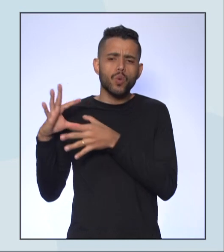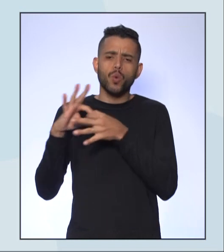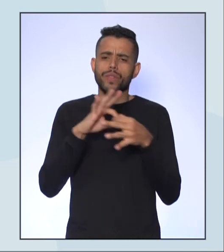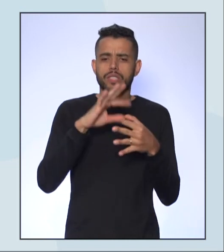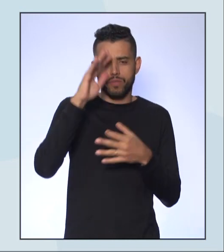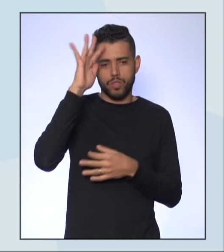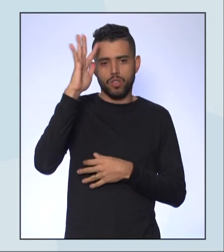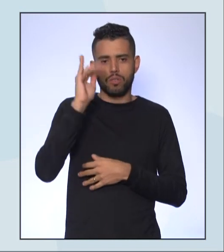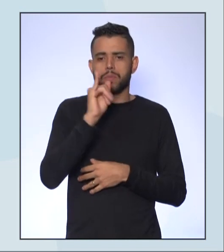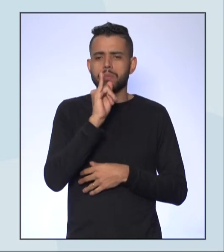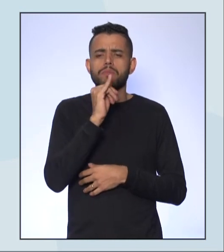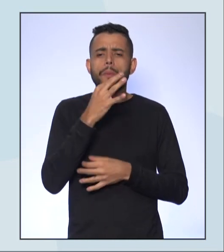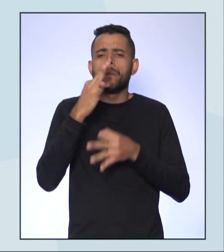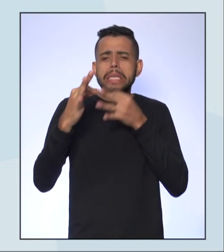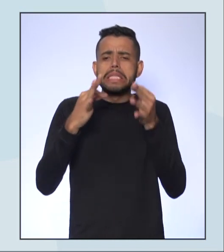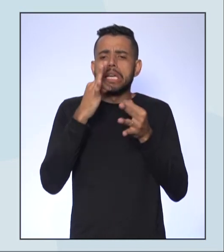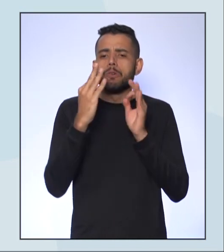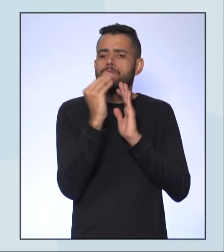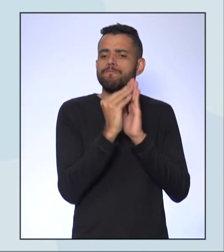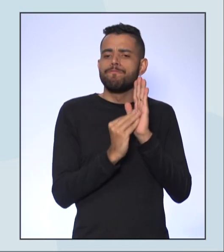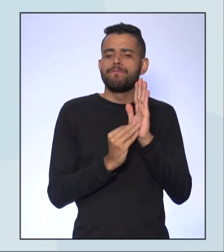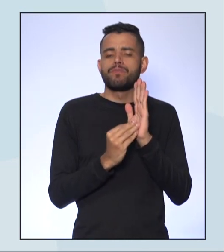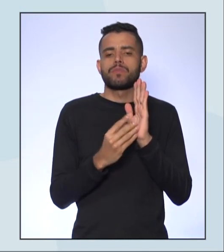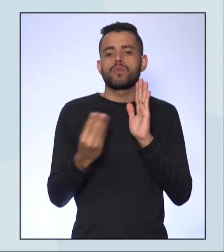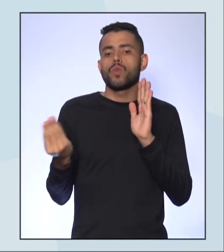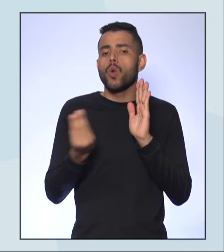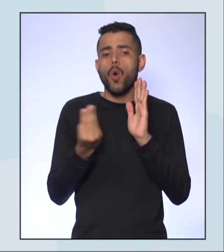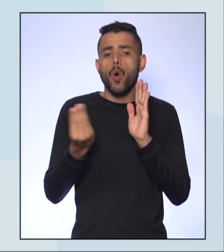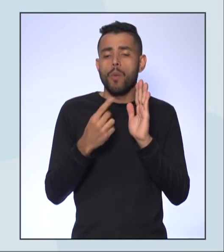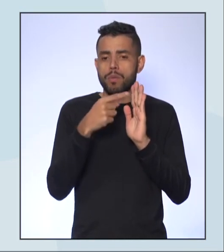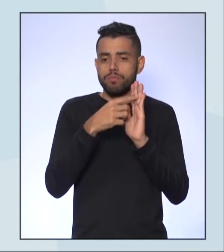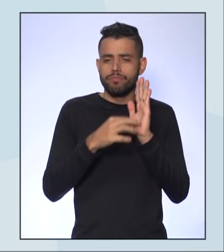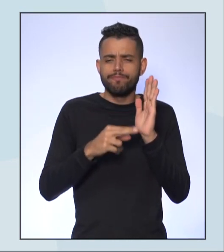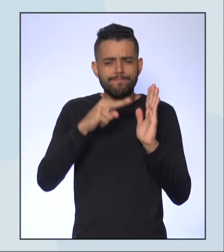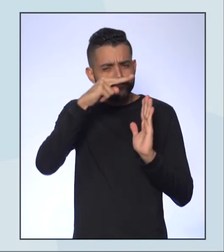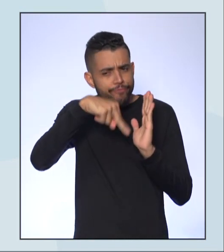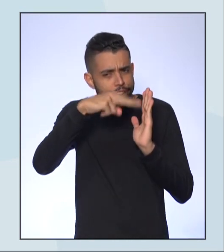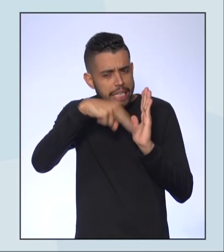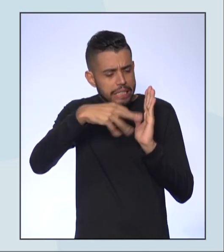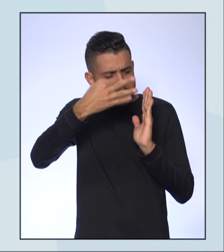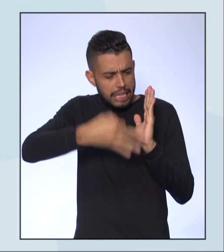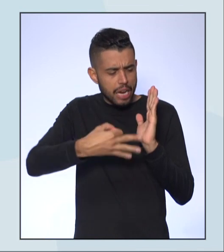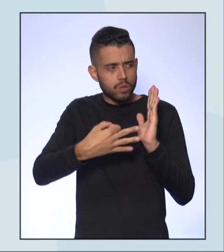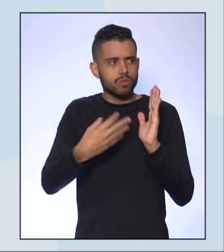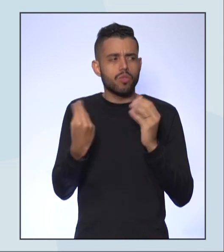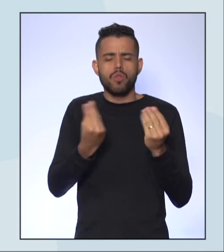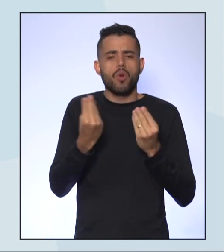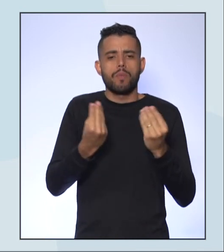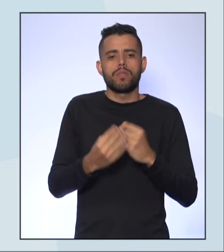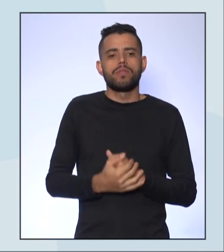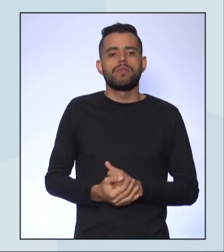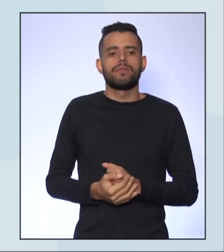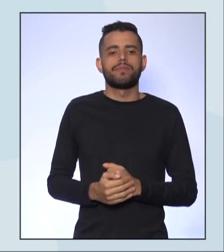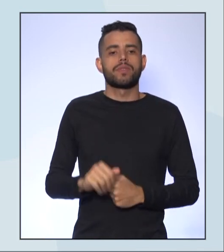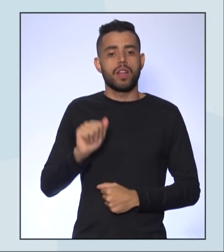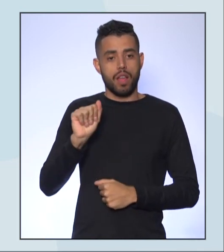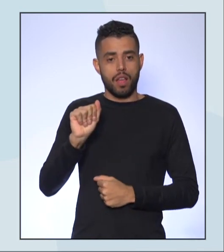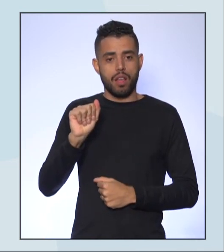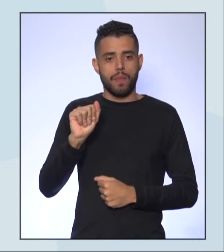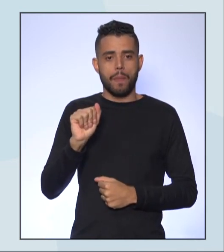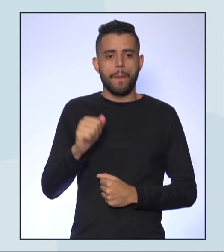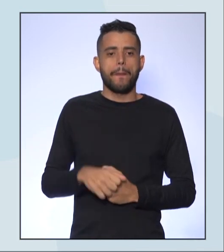lá. Como é que esse argumento é verificado no contexto filosófico? A, é por